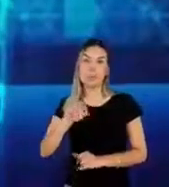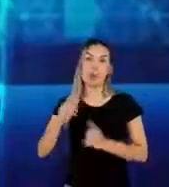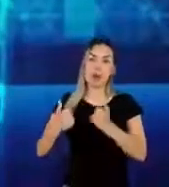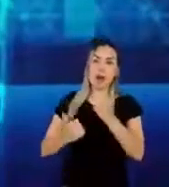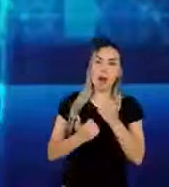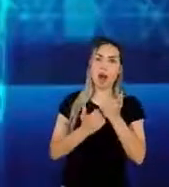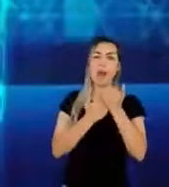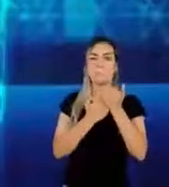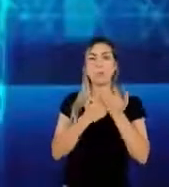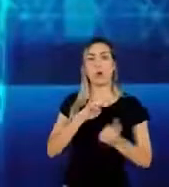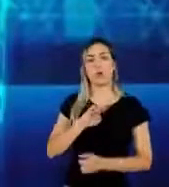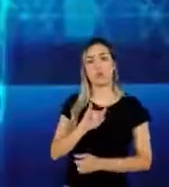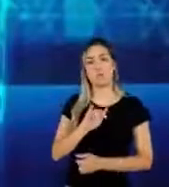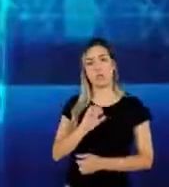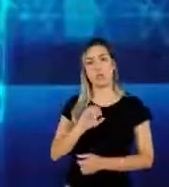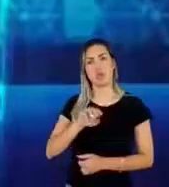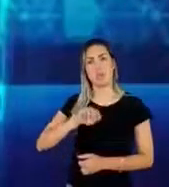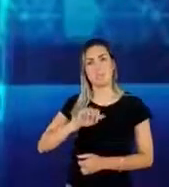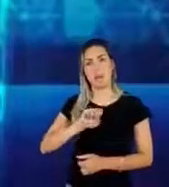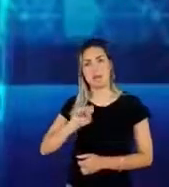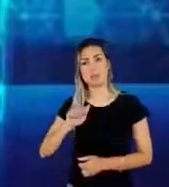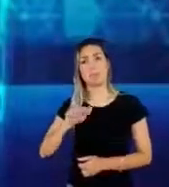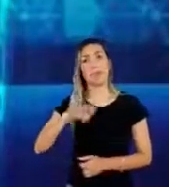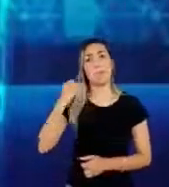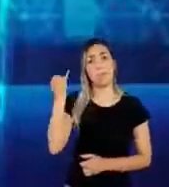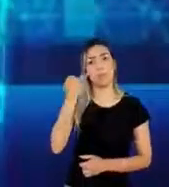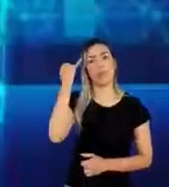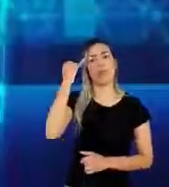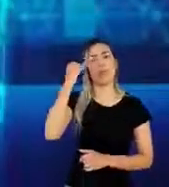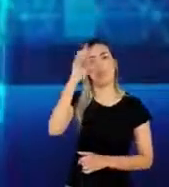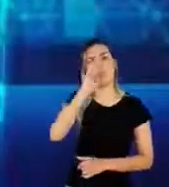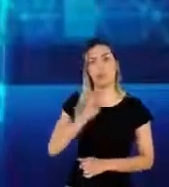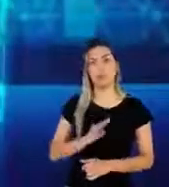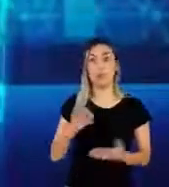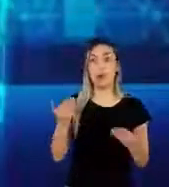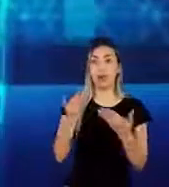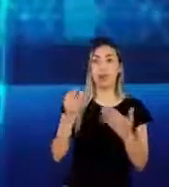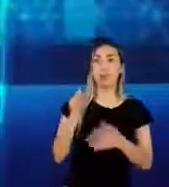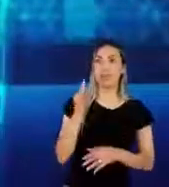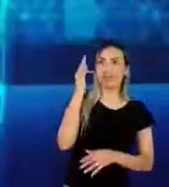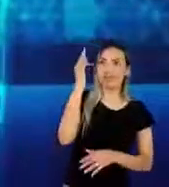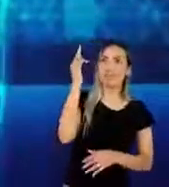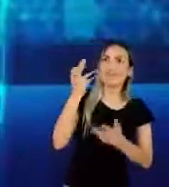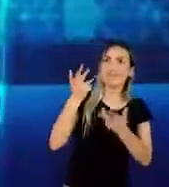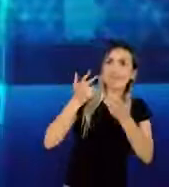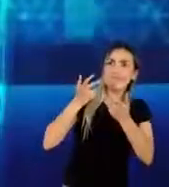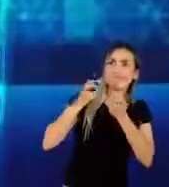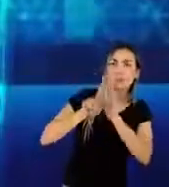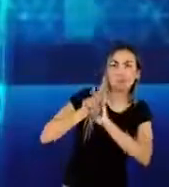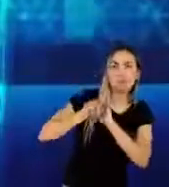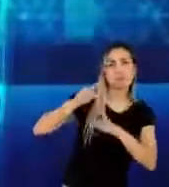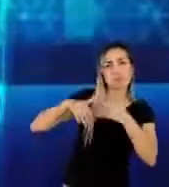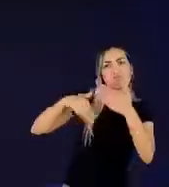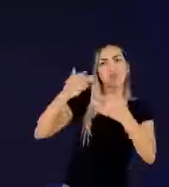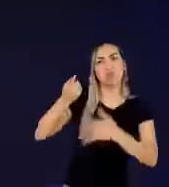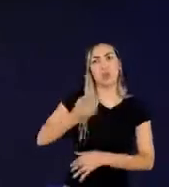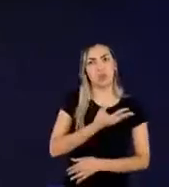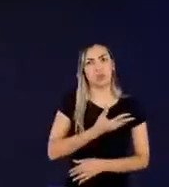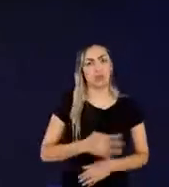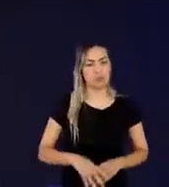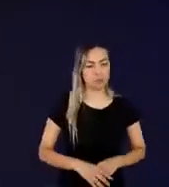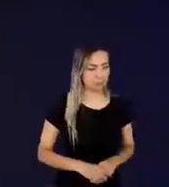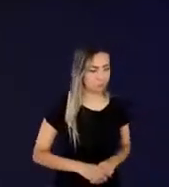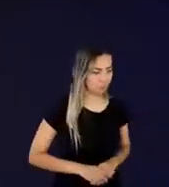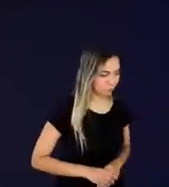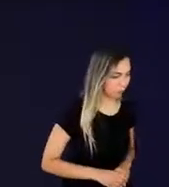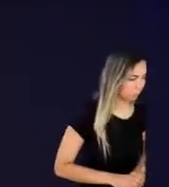fonte importante de nosso país. Então, temos um futuro promissor, tecnológico e renovável. Mas,